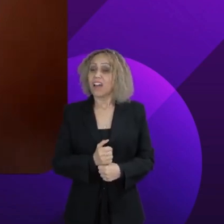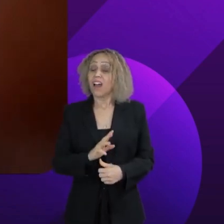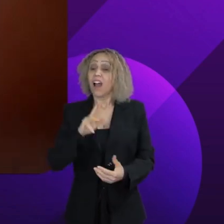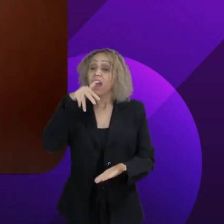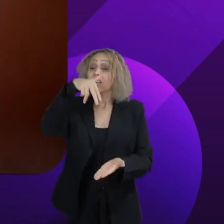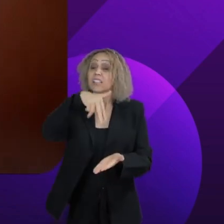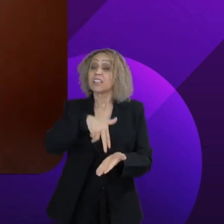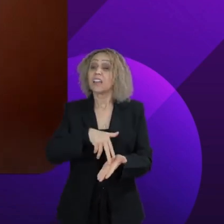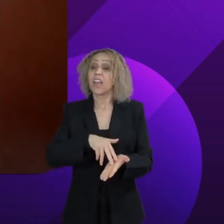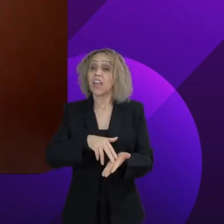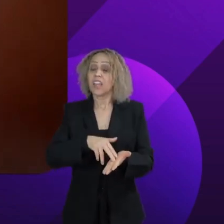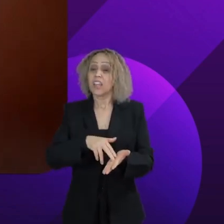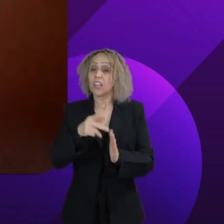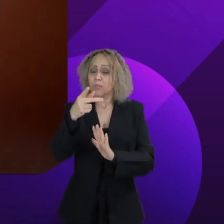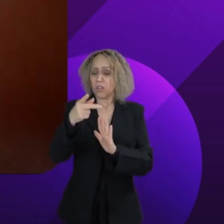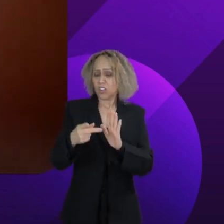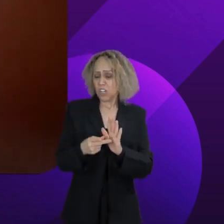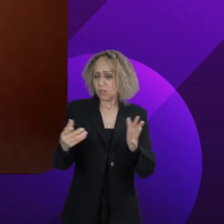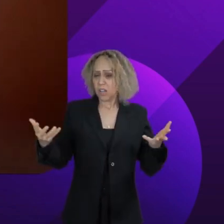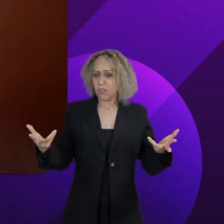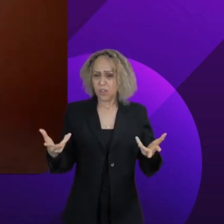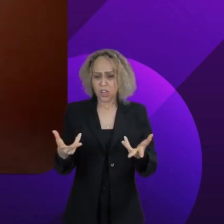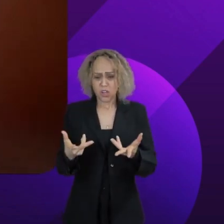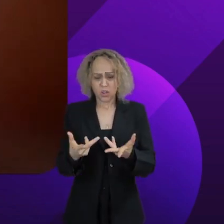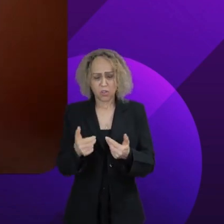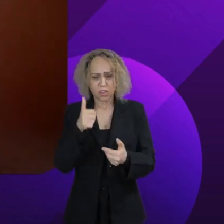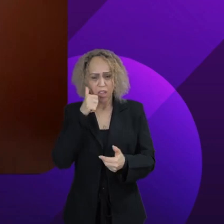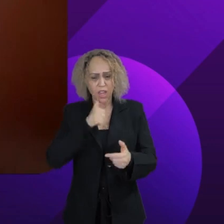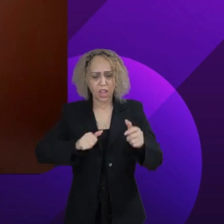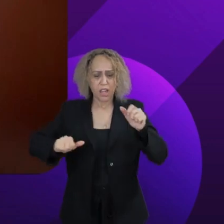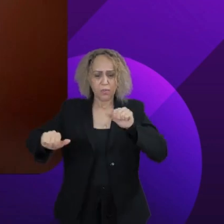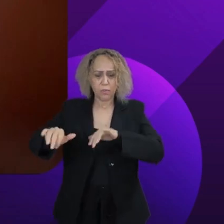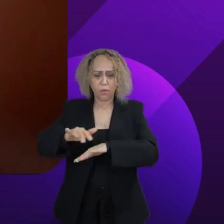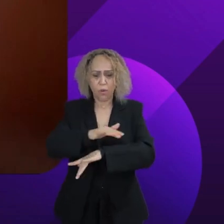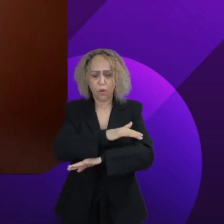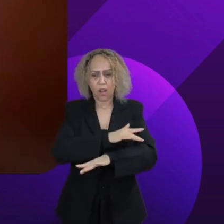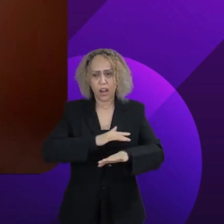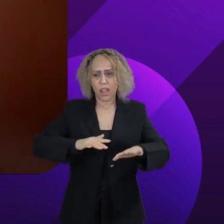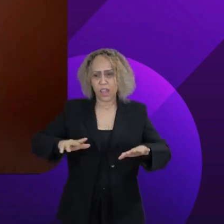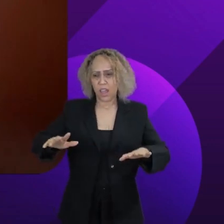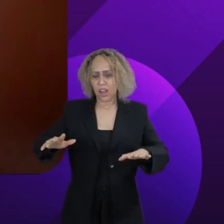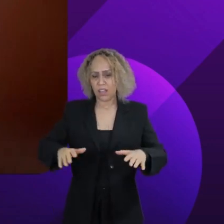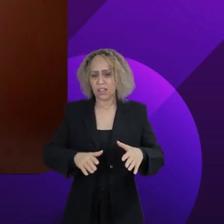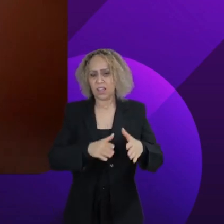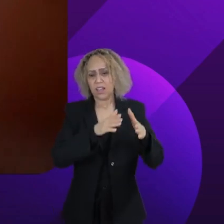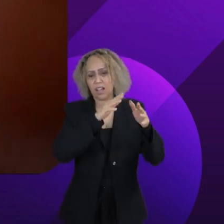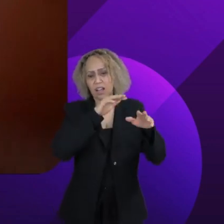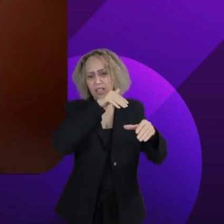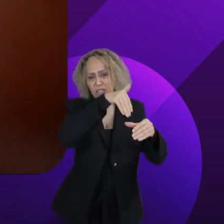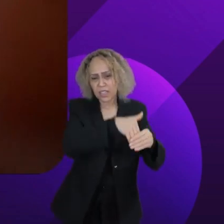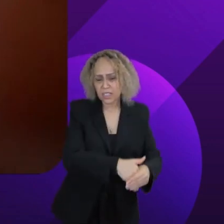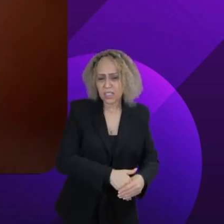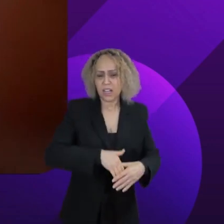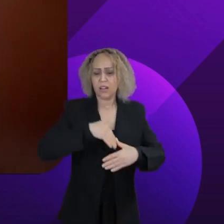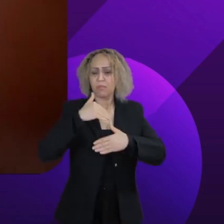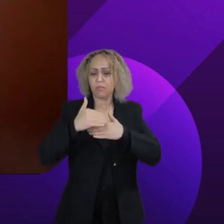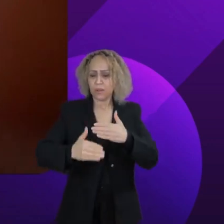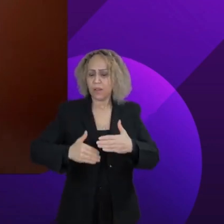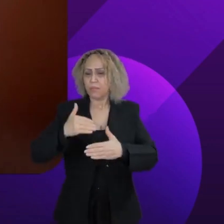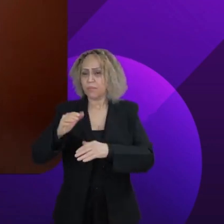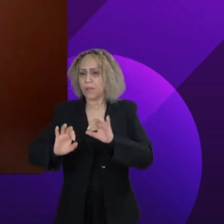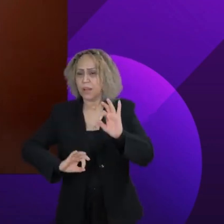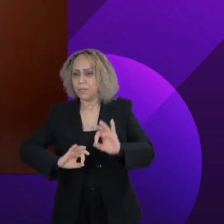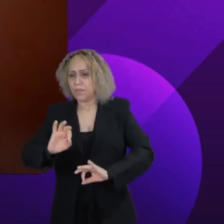projeto, Elas por Elas, que a cada eleição fortalece, prepara, estimula candidaturas